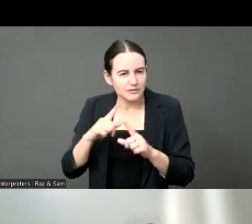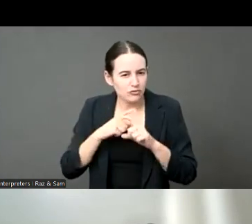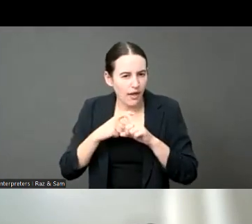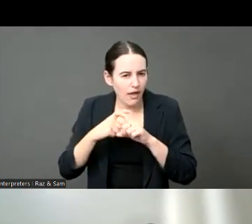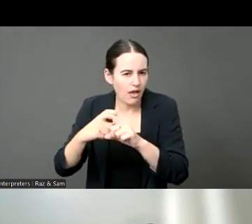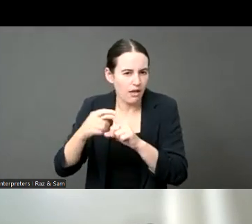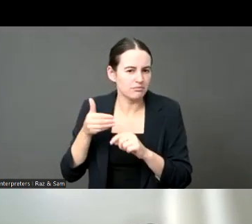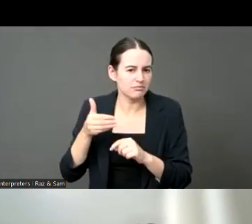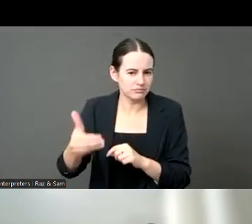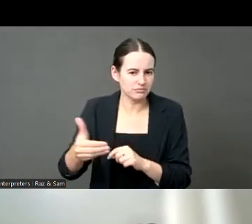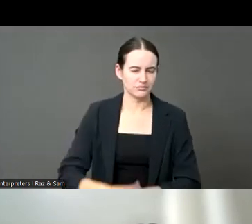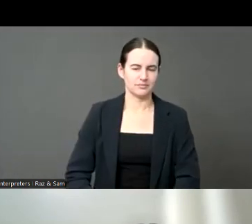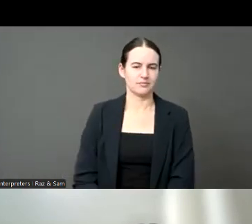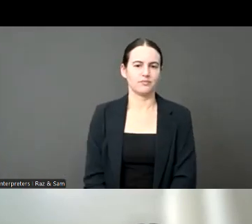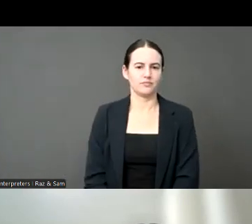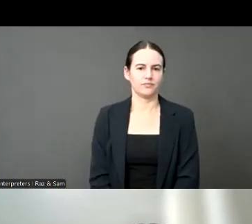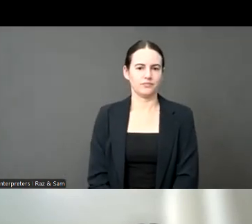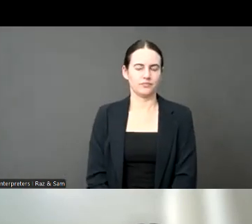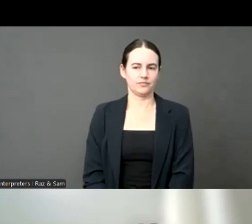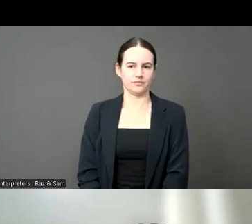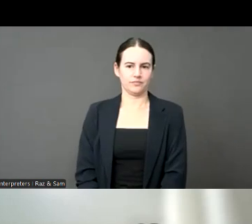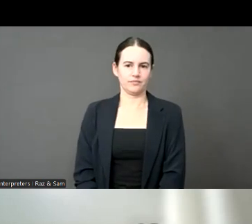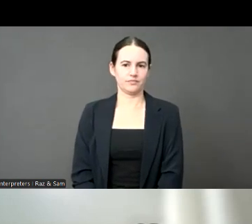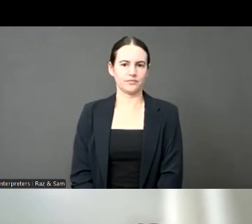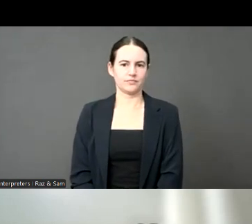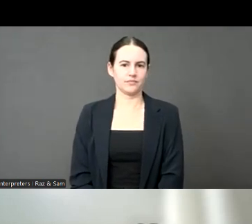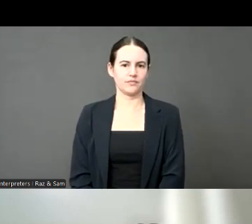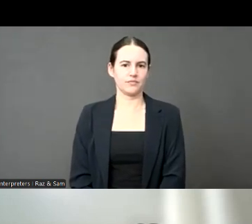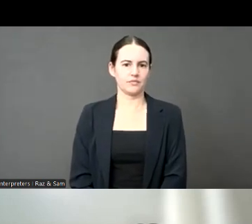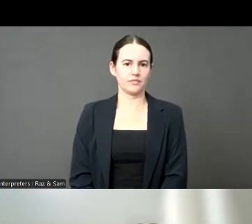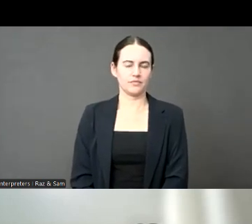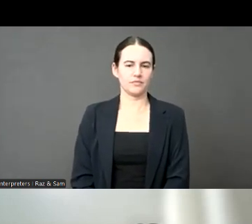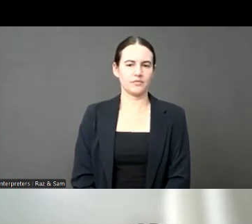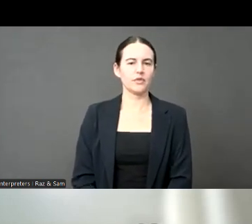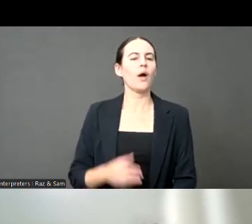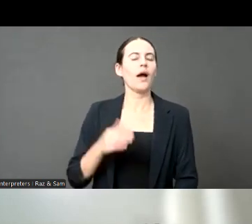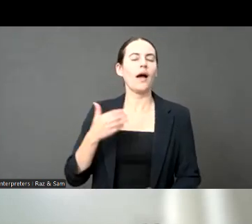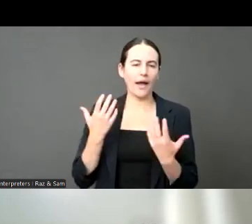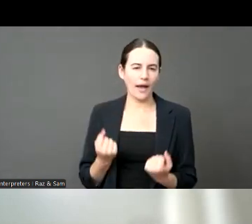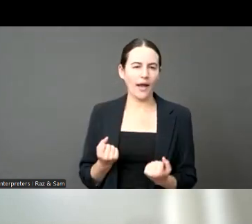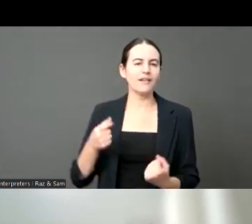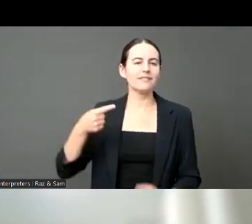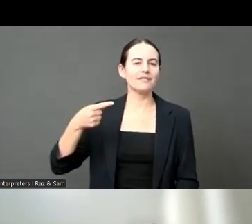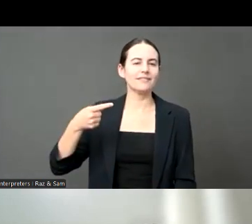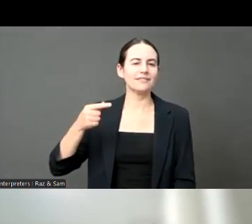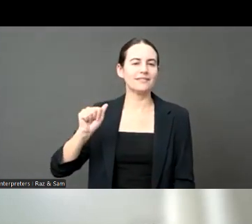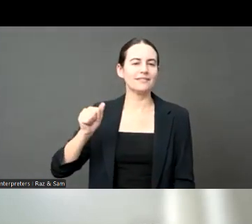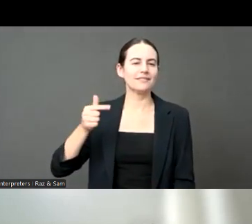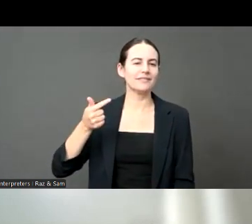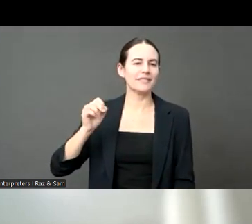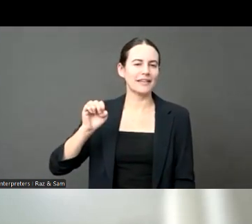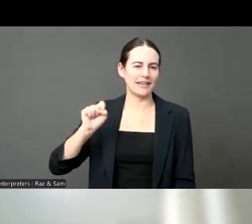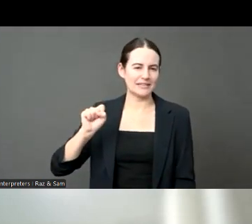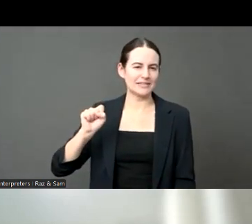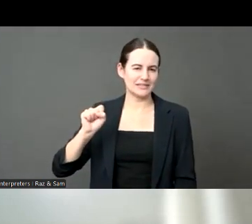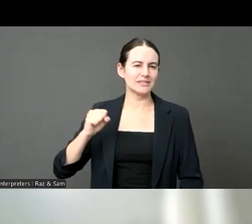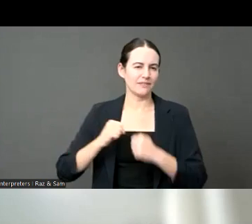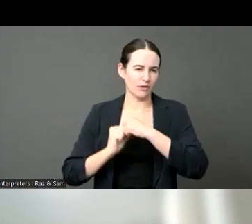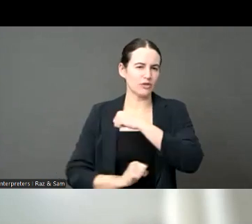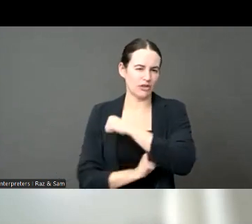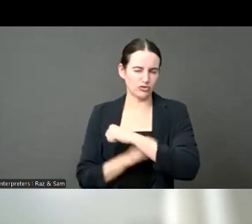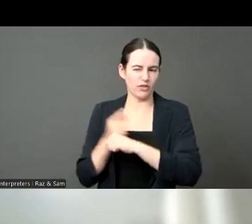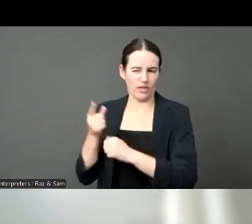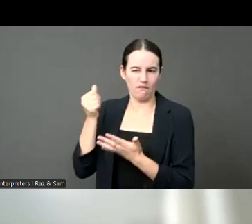que depois foi eliminada a doença. Então, eu acho importantíssimo ter essa efetiva colaboração